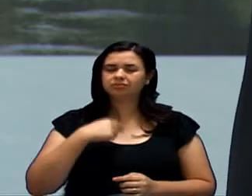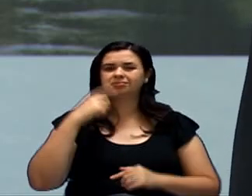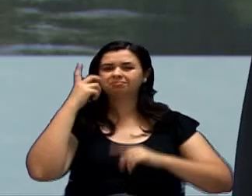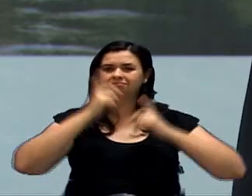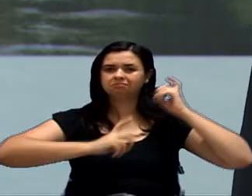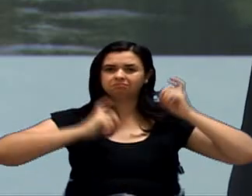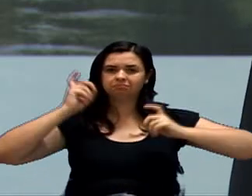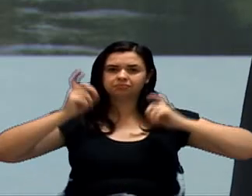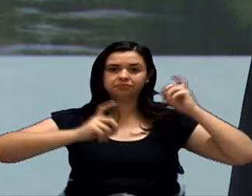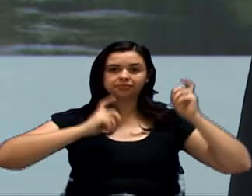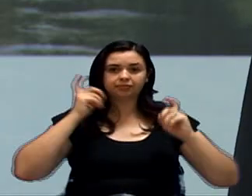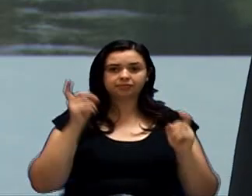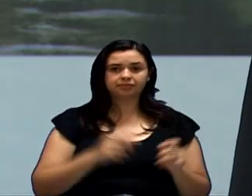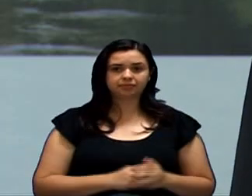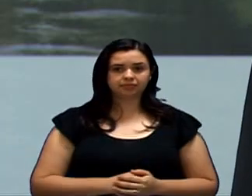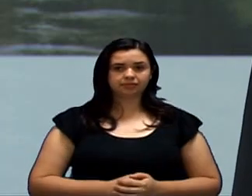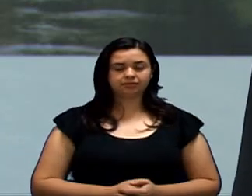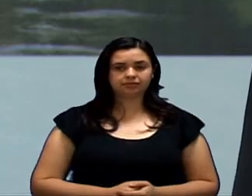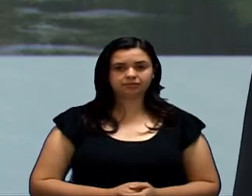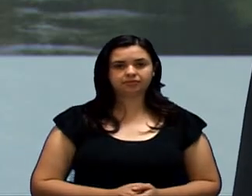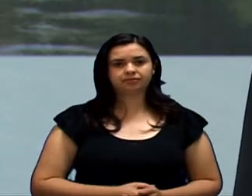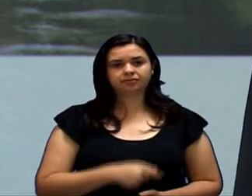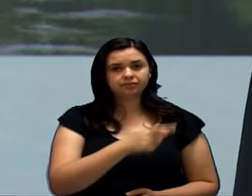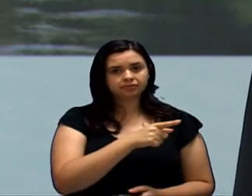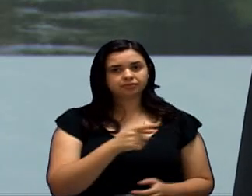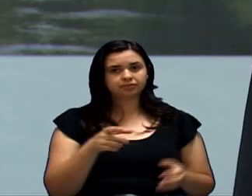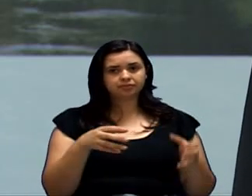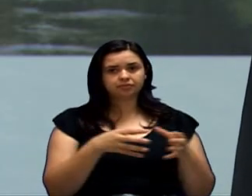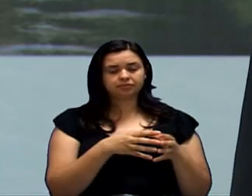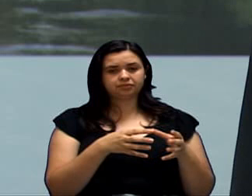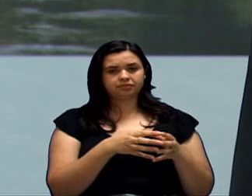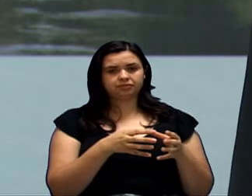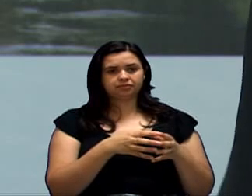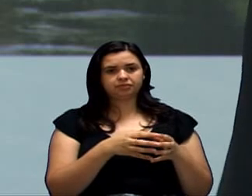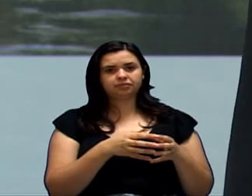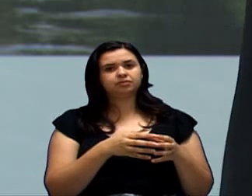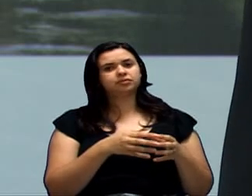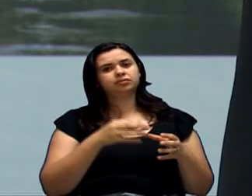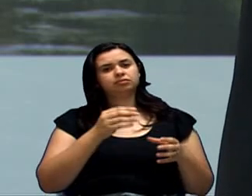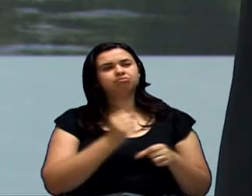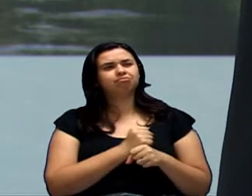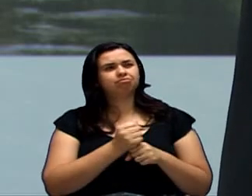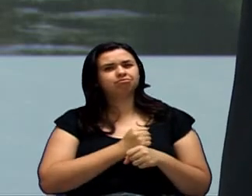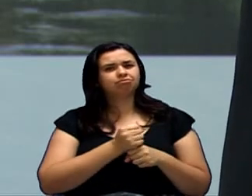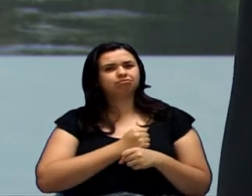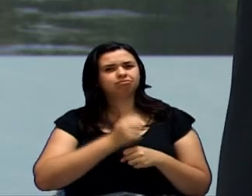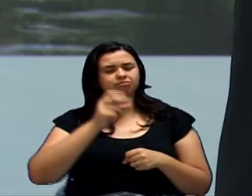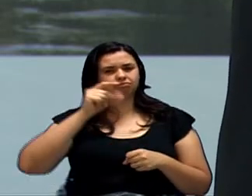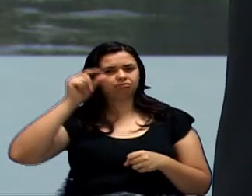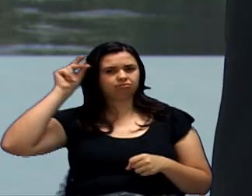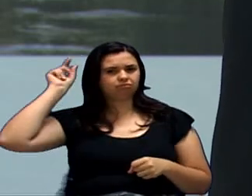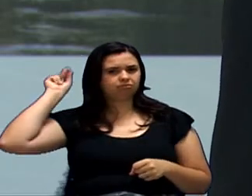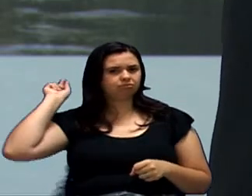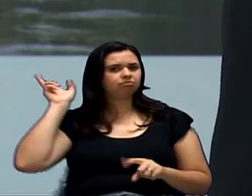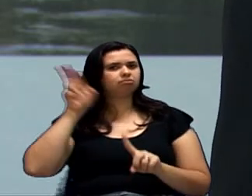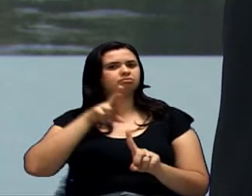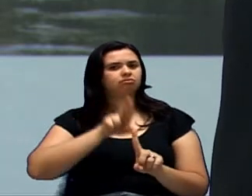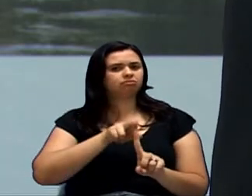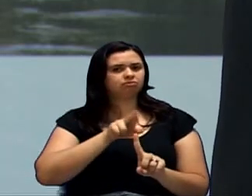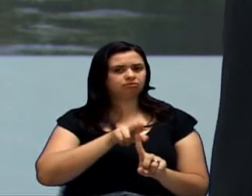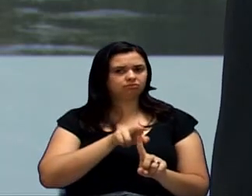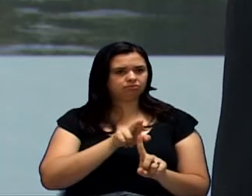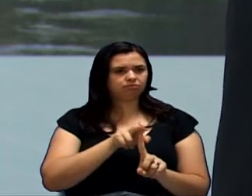com essa instituição que, durante muitos anos, foi uma referência